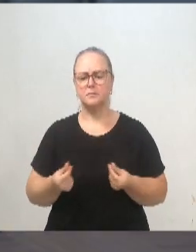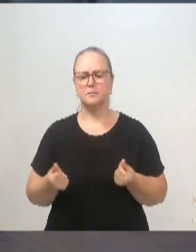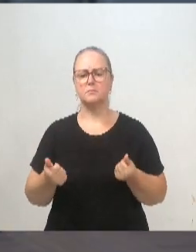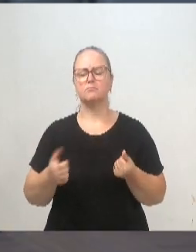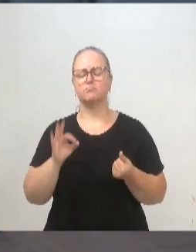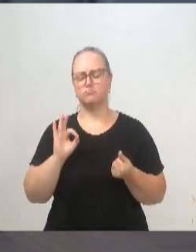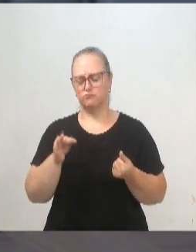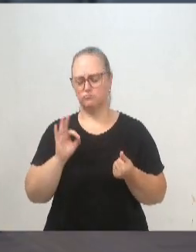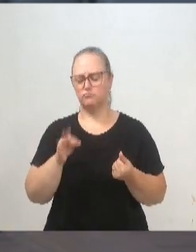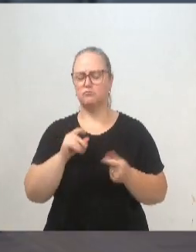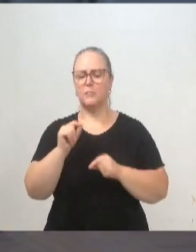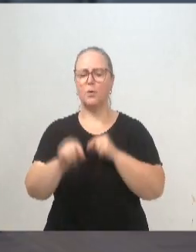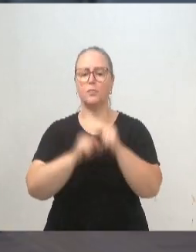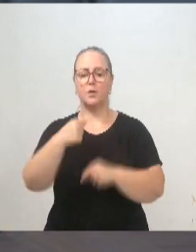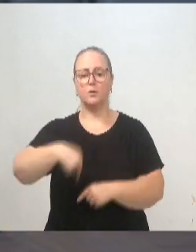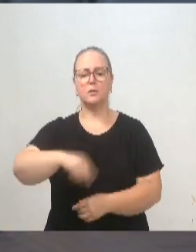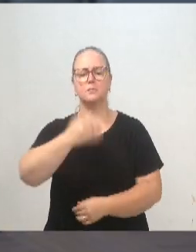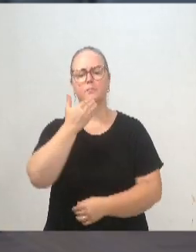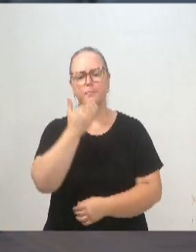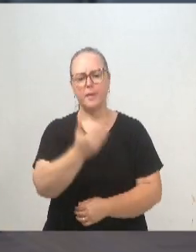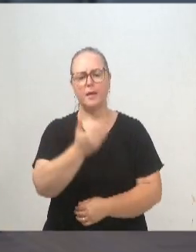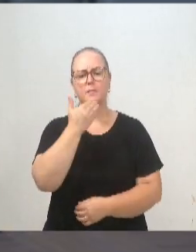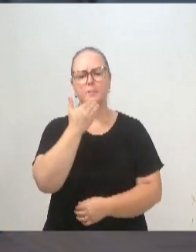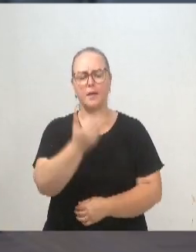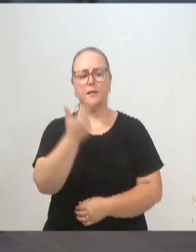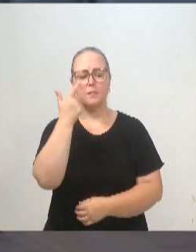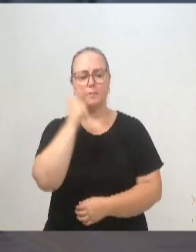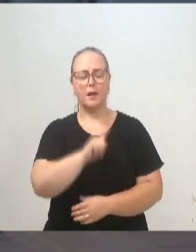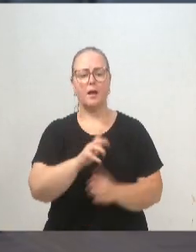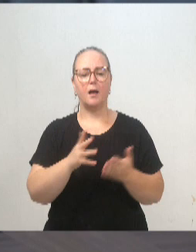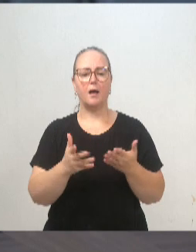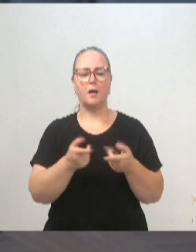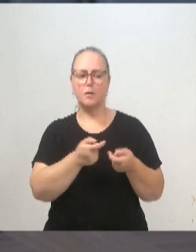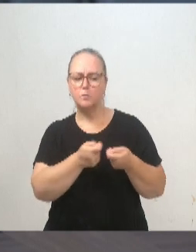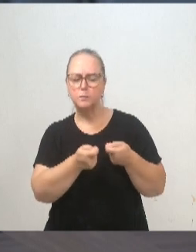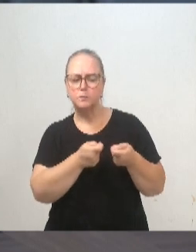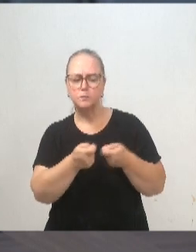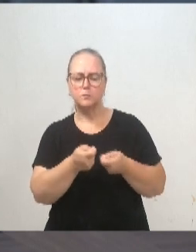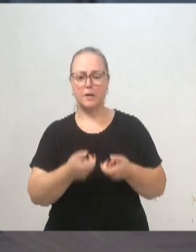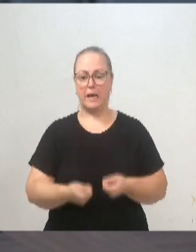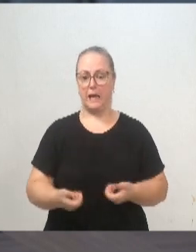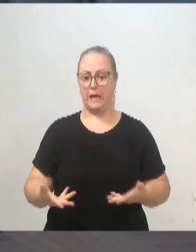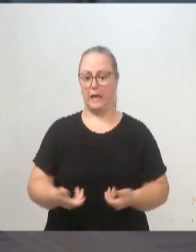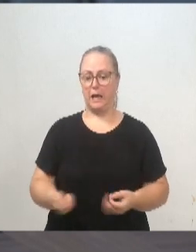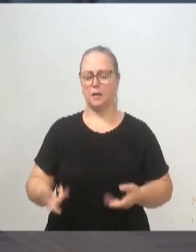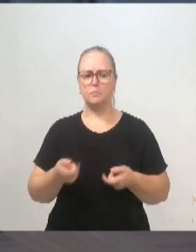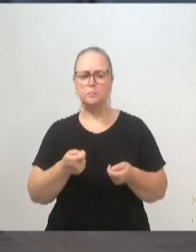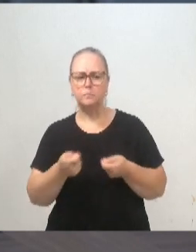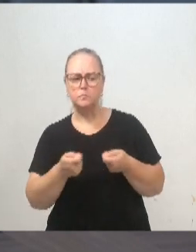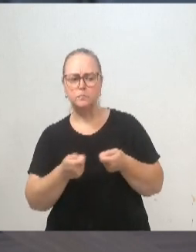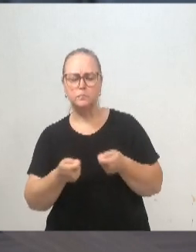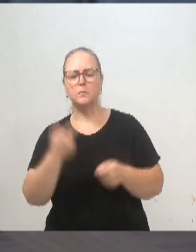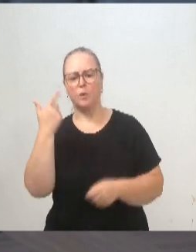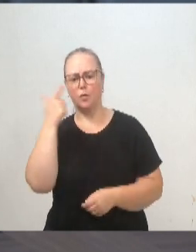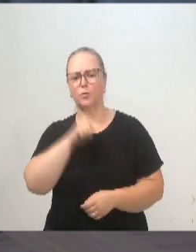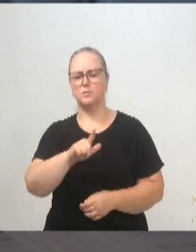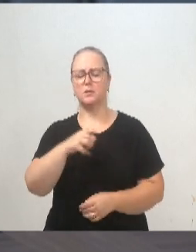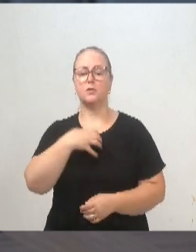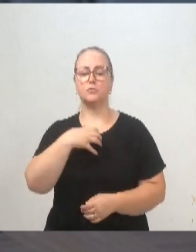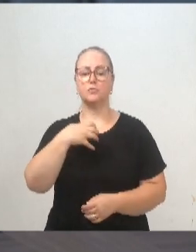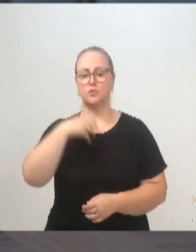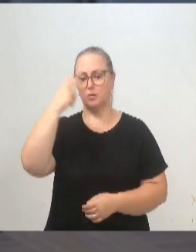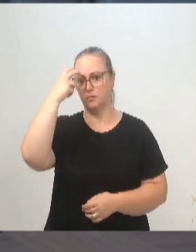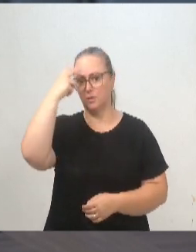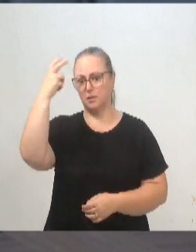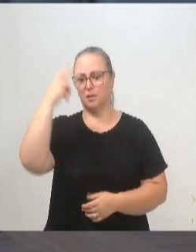a esses apelos que temos feito para conter gastos, para que a gente possa gastar de forma mais inteligente,